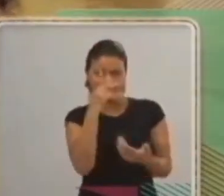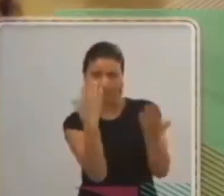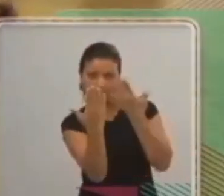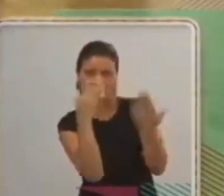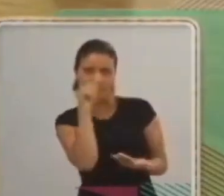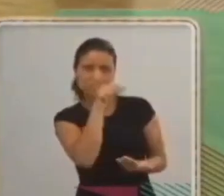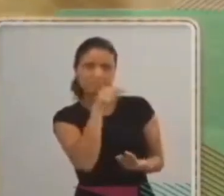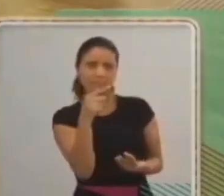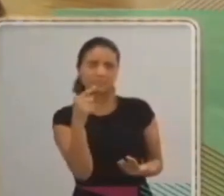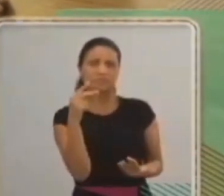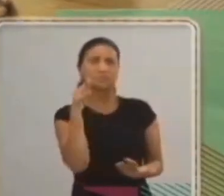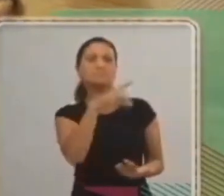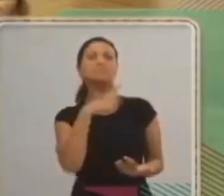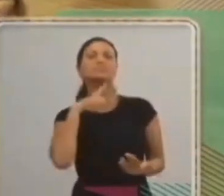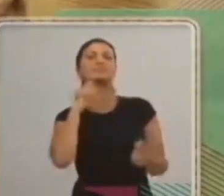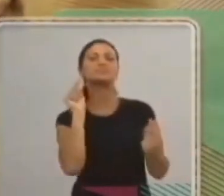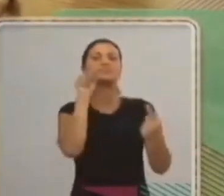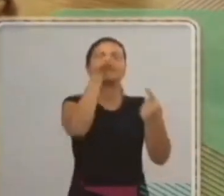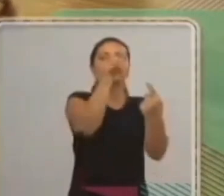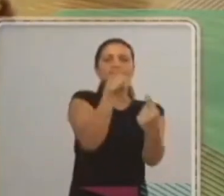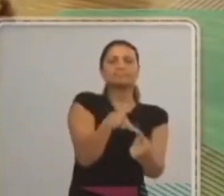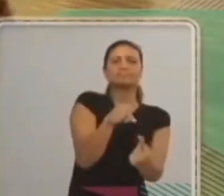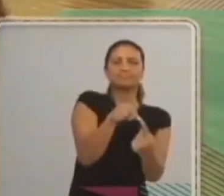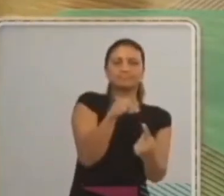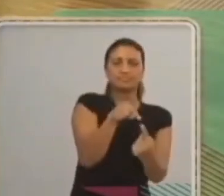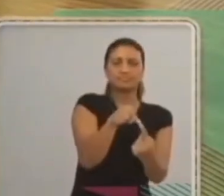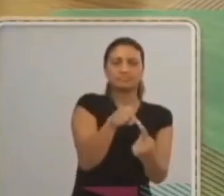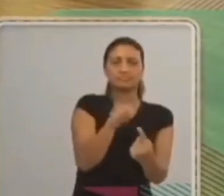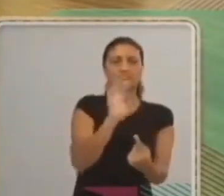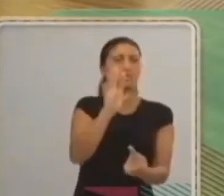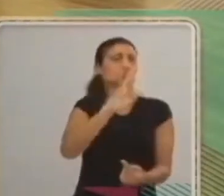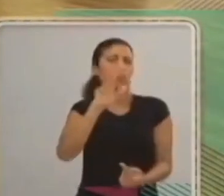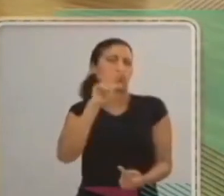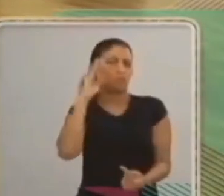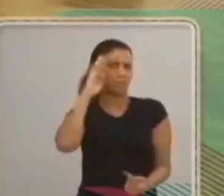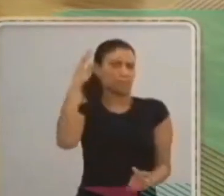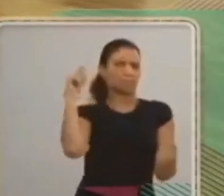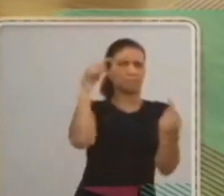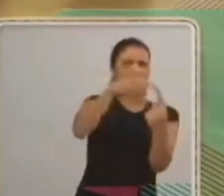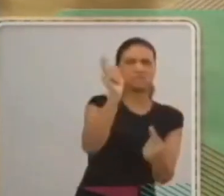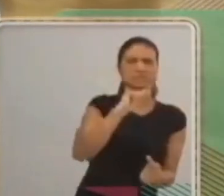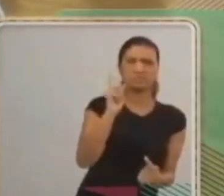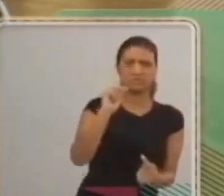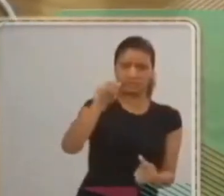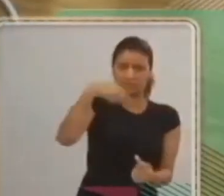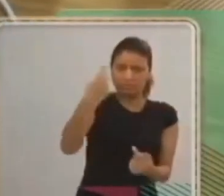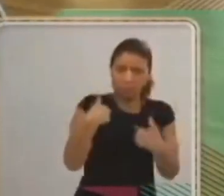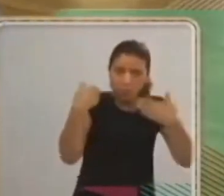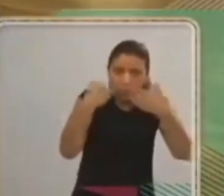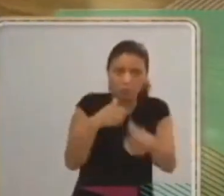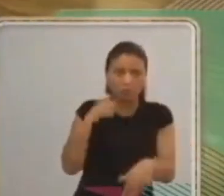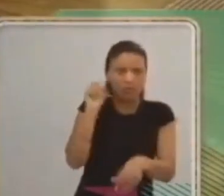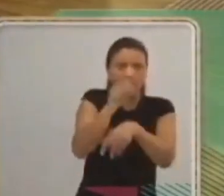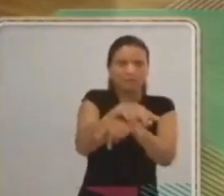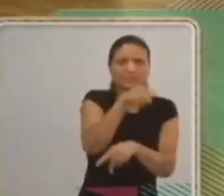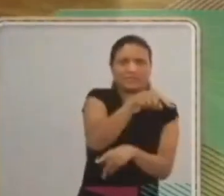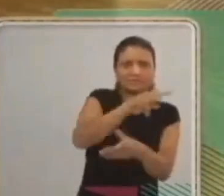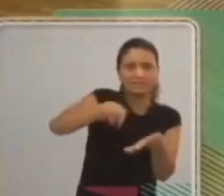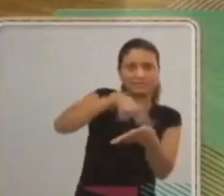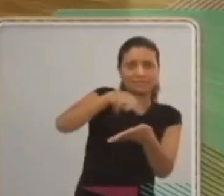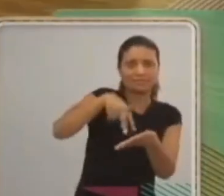coisa que vem como um benefício, um acessório. Ela não é o principal. Depois comecei a dançar, eu